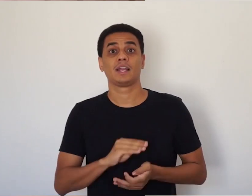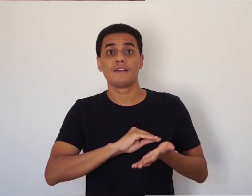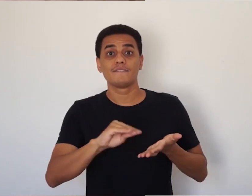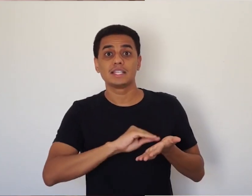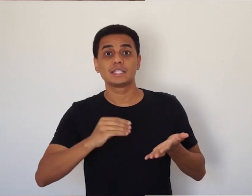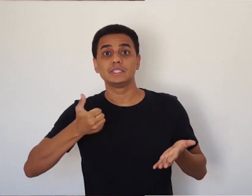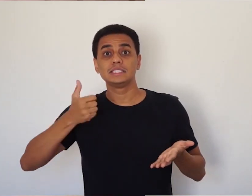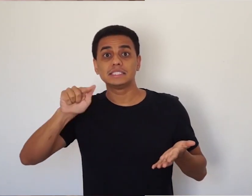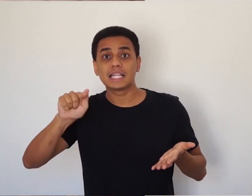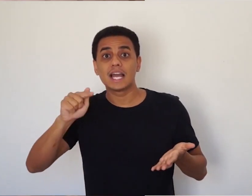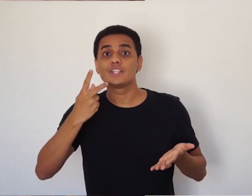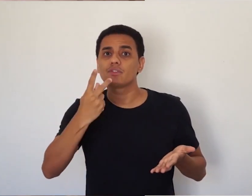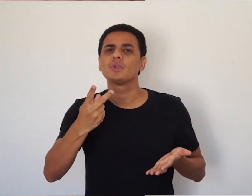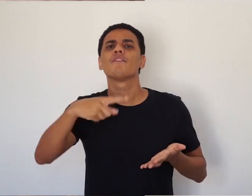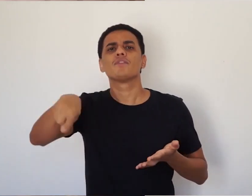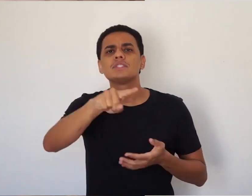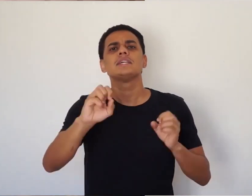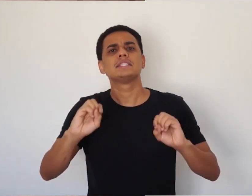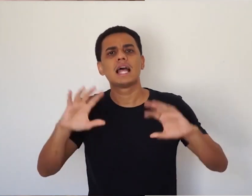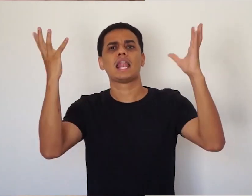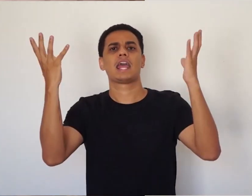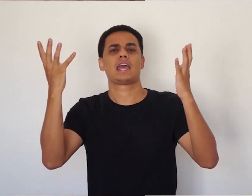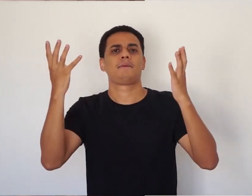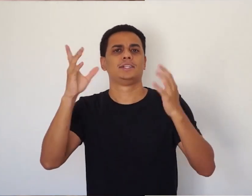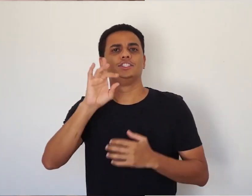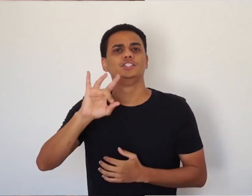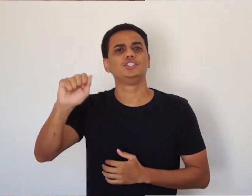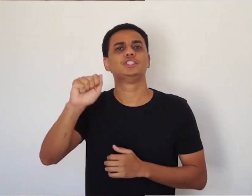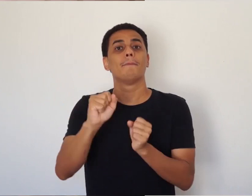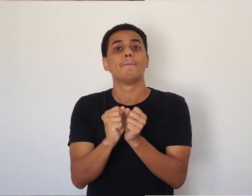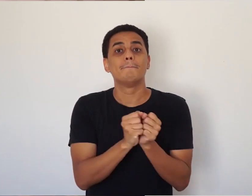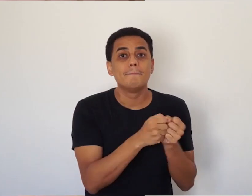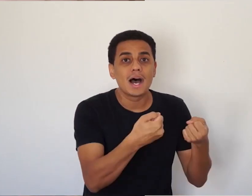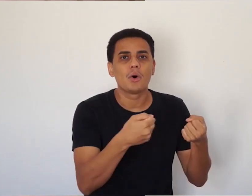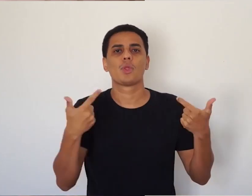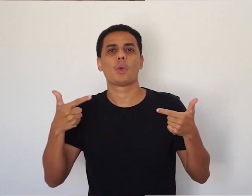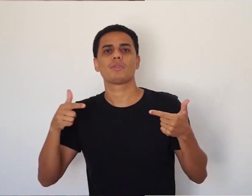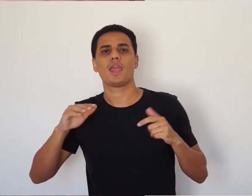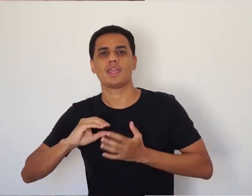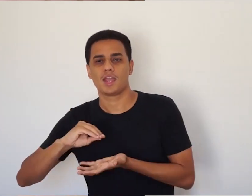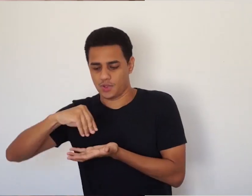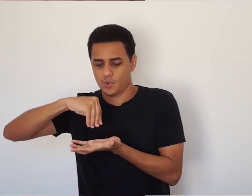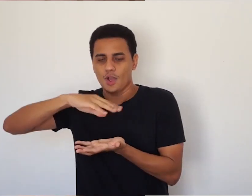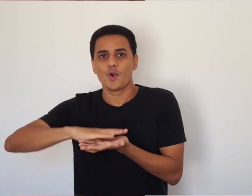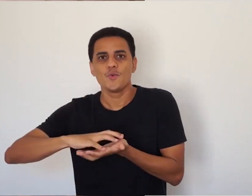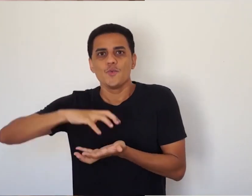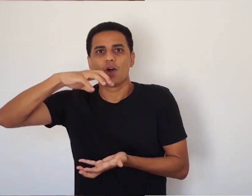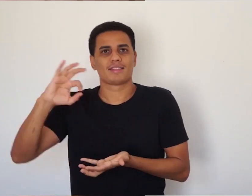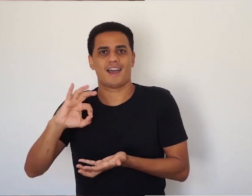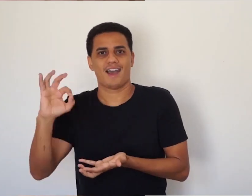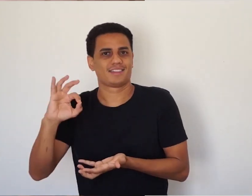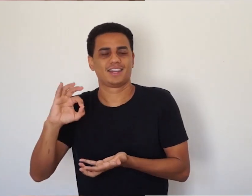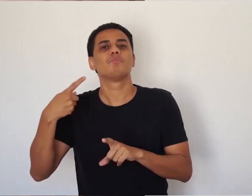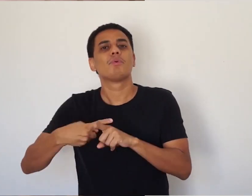festa ao Senhor. No 17 diz: celebrem a festa dos pães sem fermento, porque foi nesse mesmo dia que eu